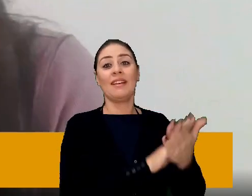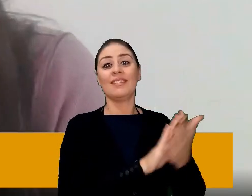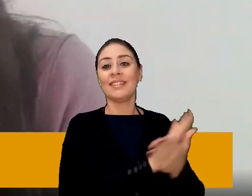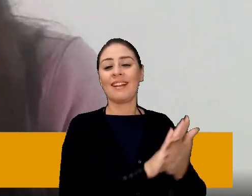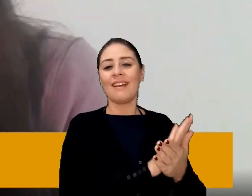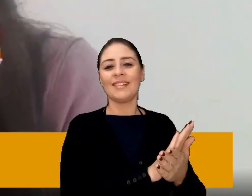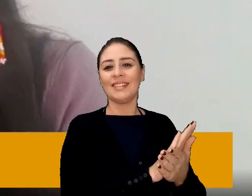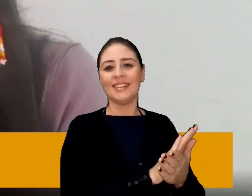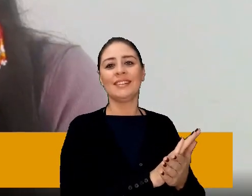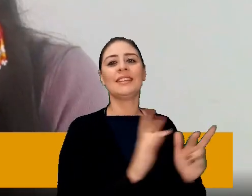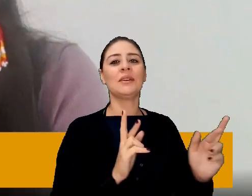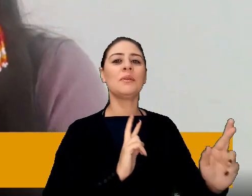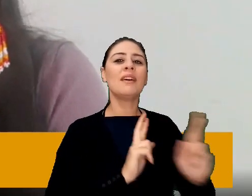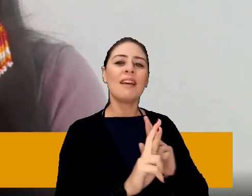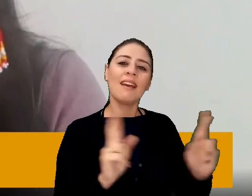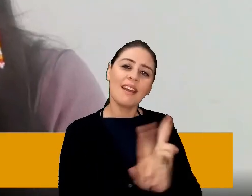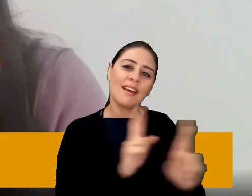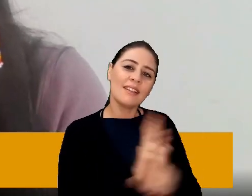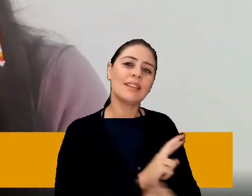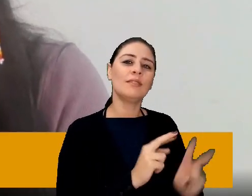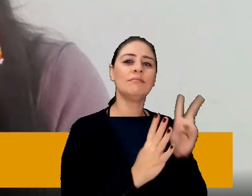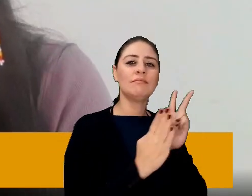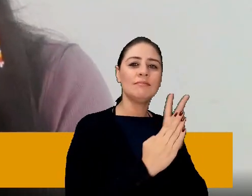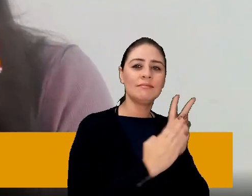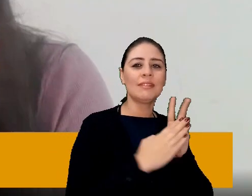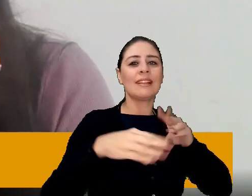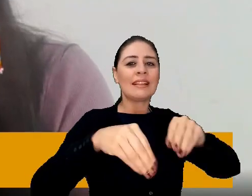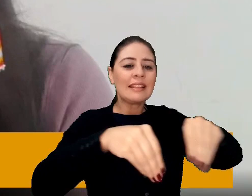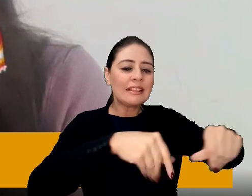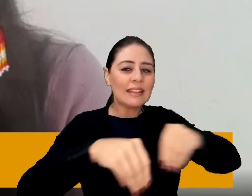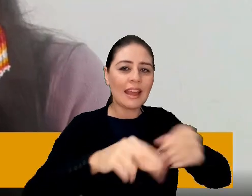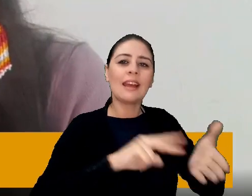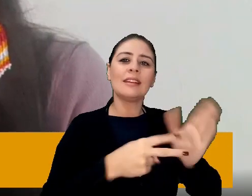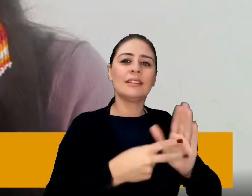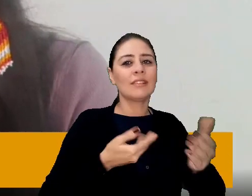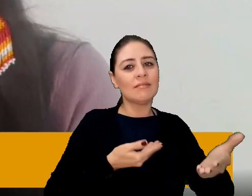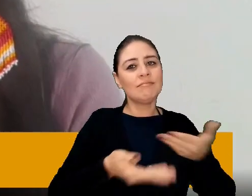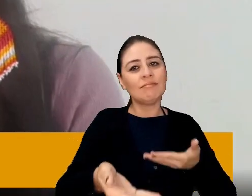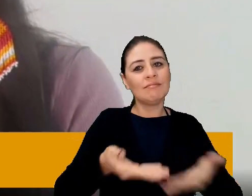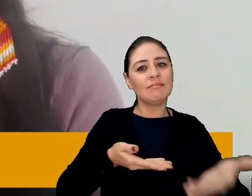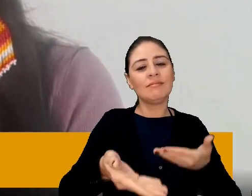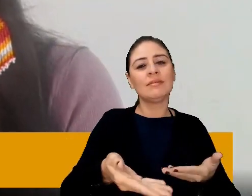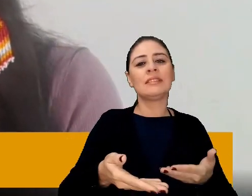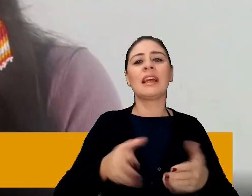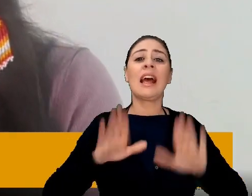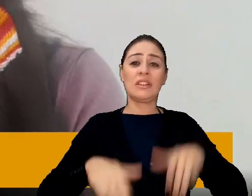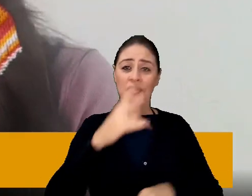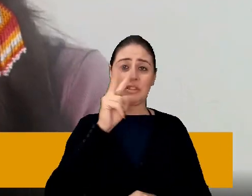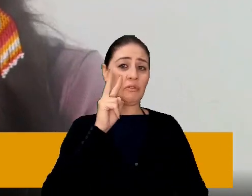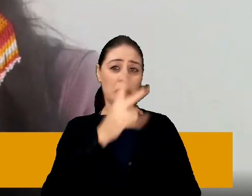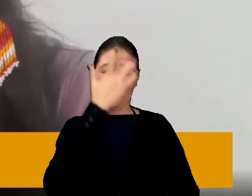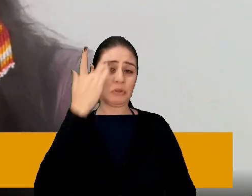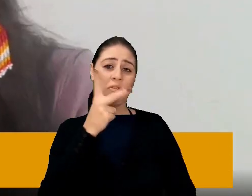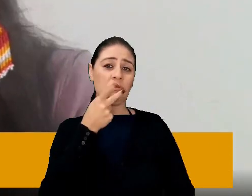em troca. Então, o relacionamento do indígena com a Terra é de mutualidade. Às vezes eu já vi pessoas falando assim,